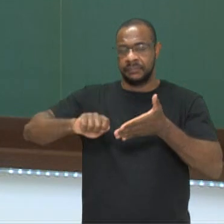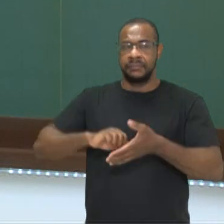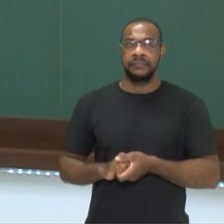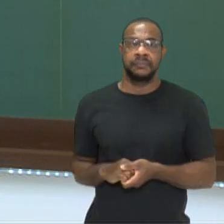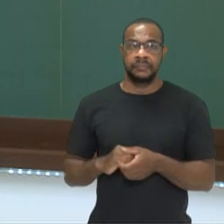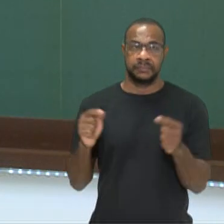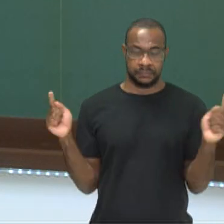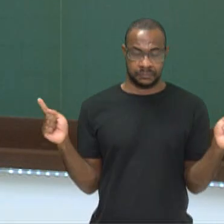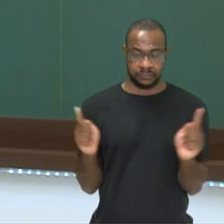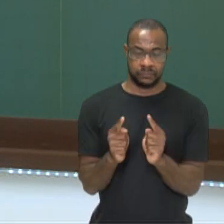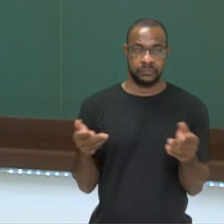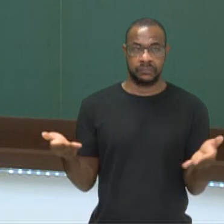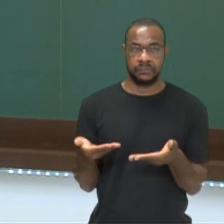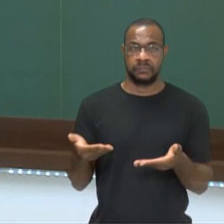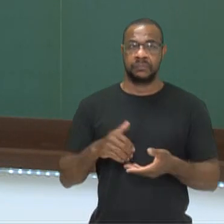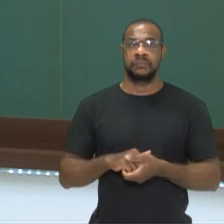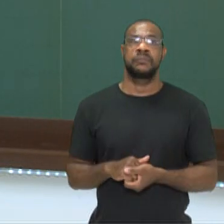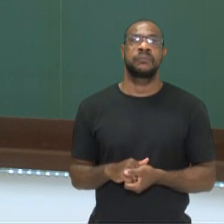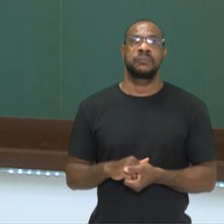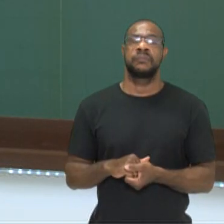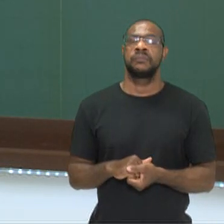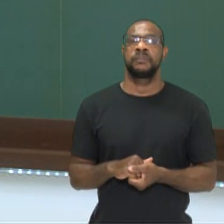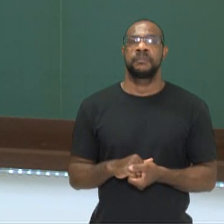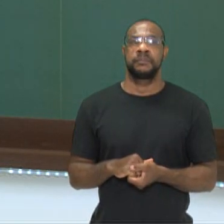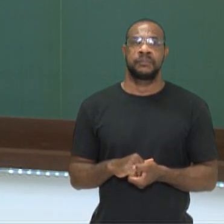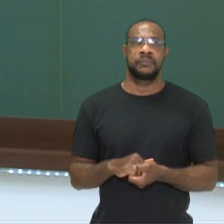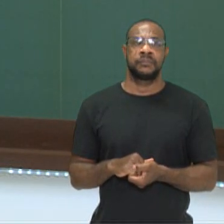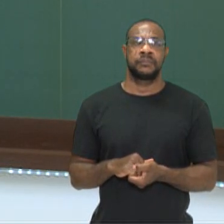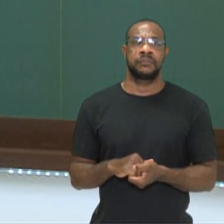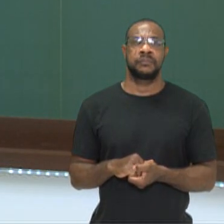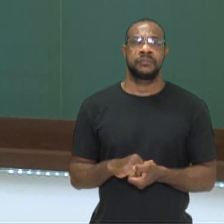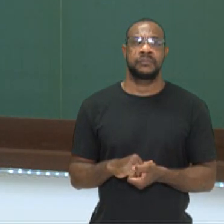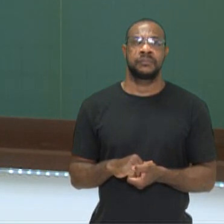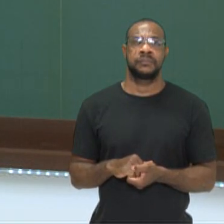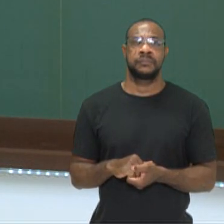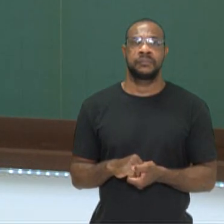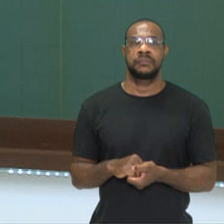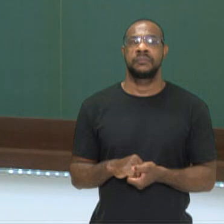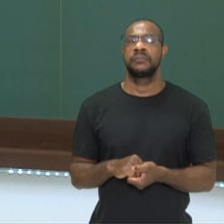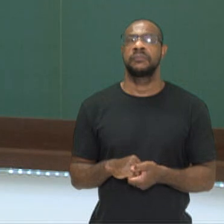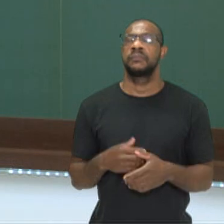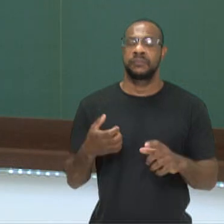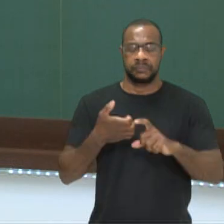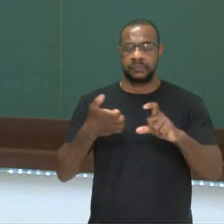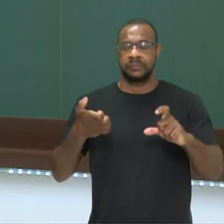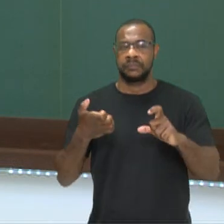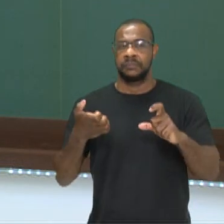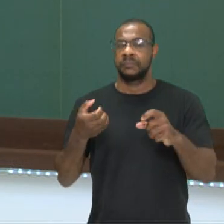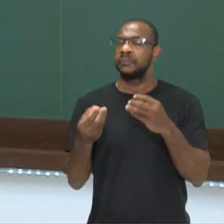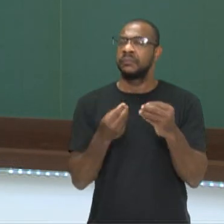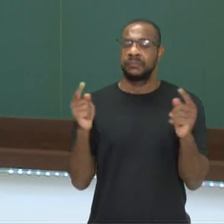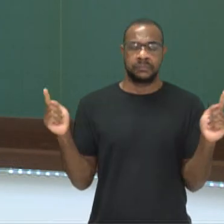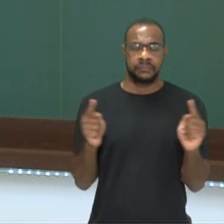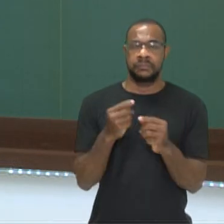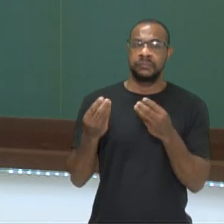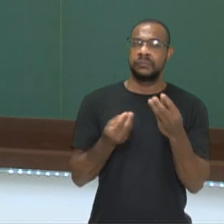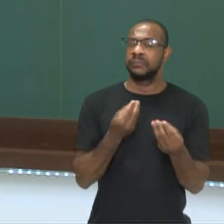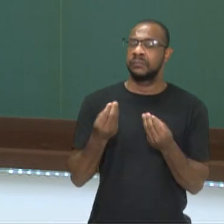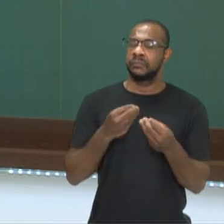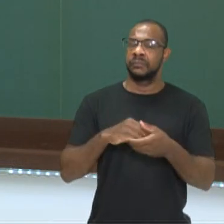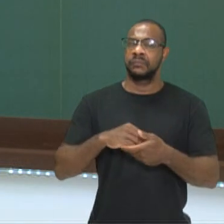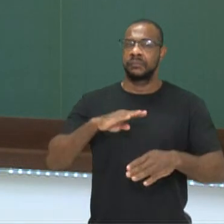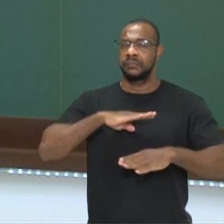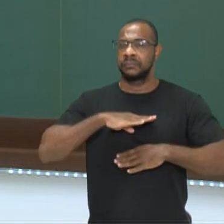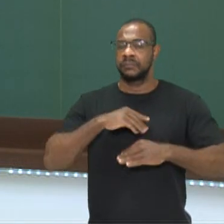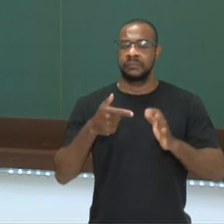forma reduzida. Não quer? Então, lá, qual a equação que representa essa situação? Ficou